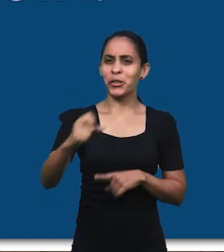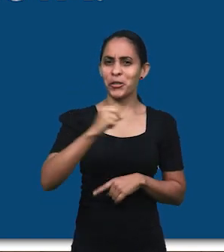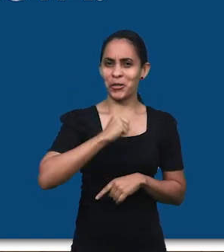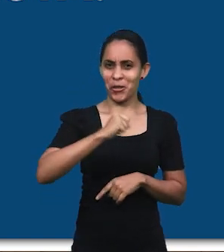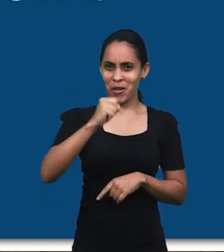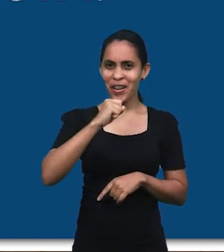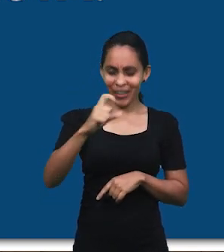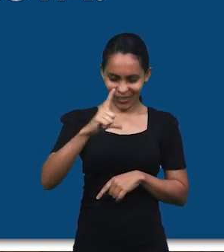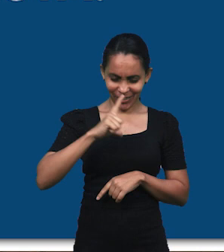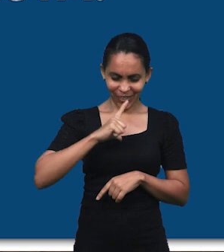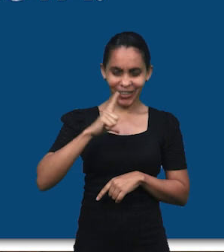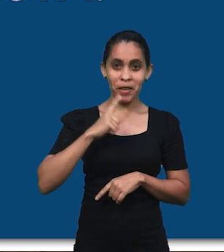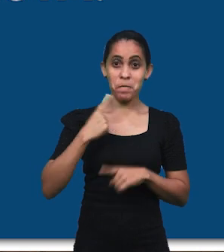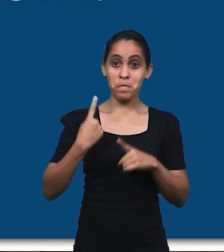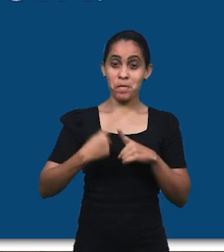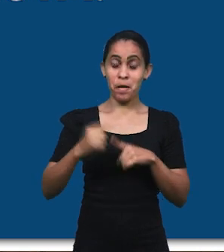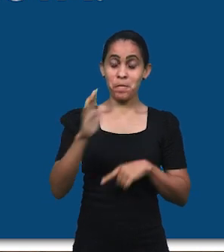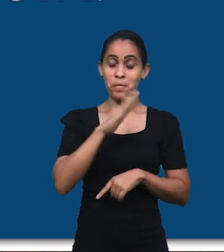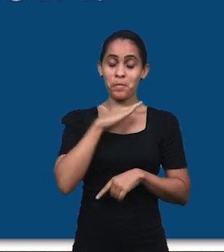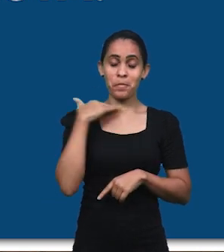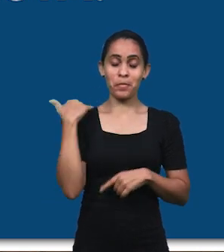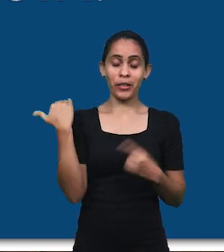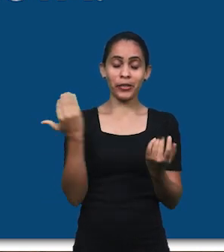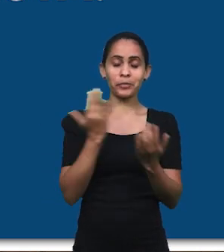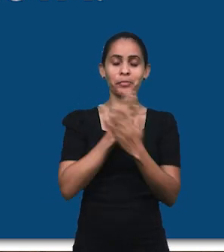terei vitória.